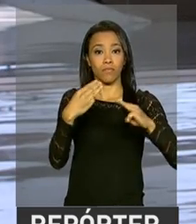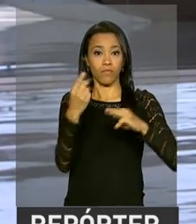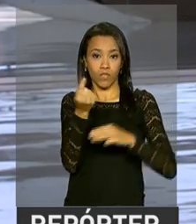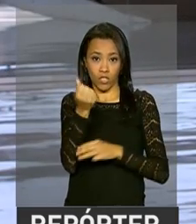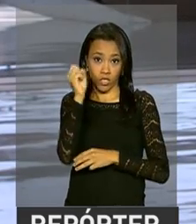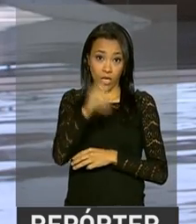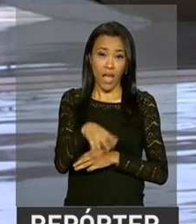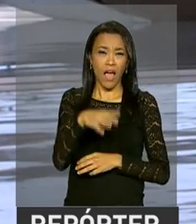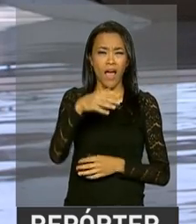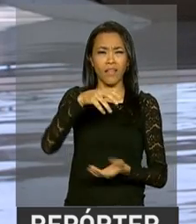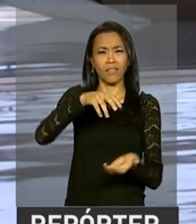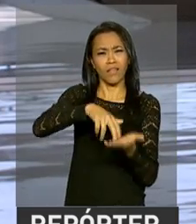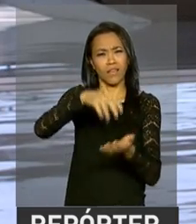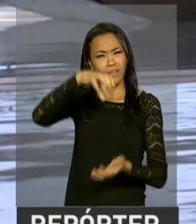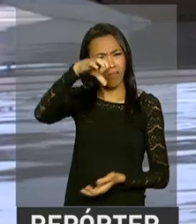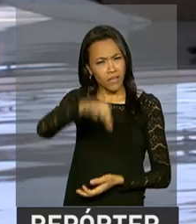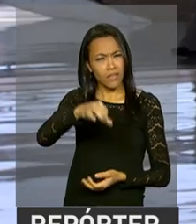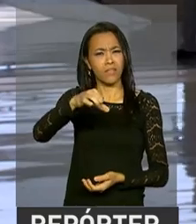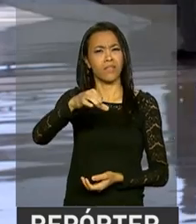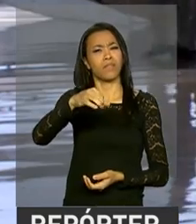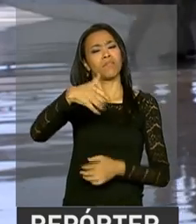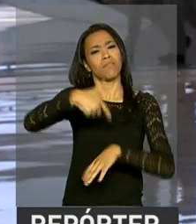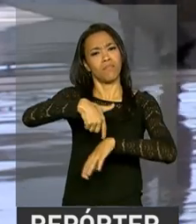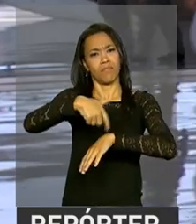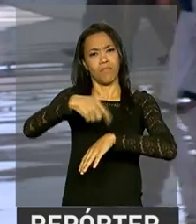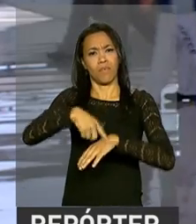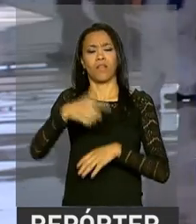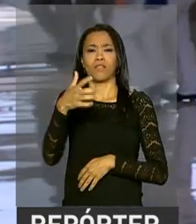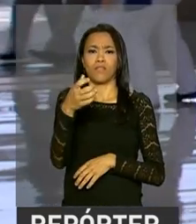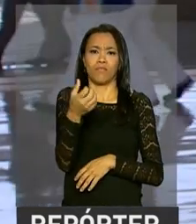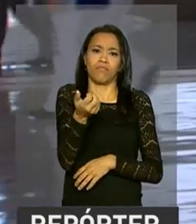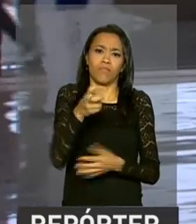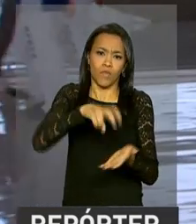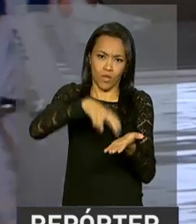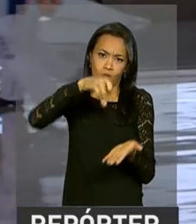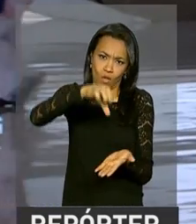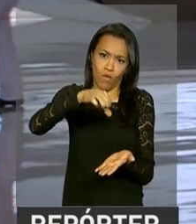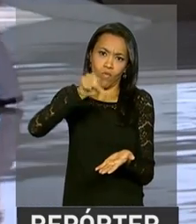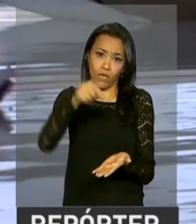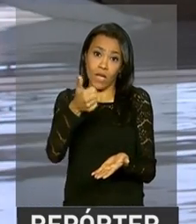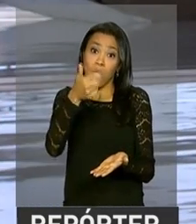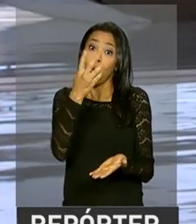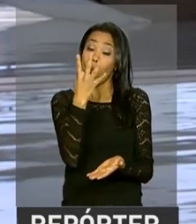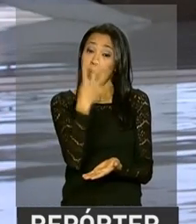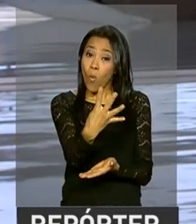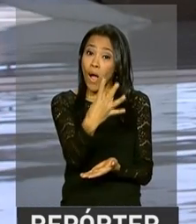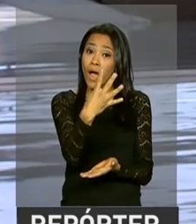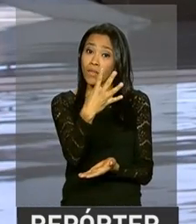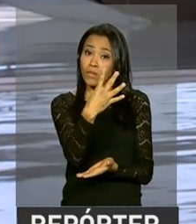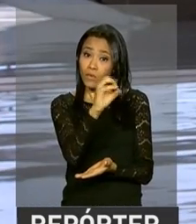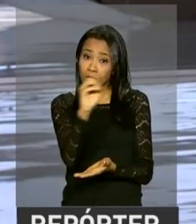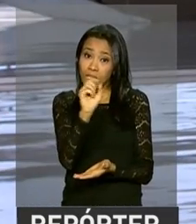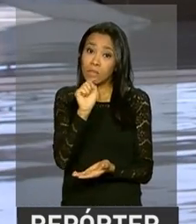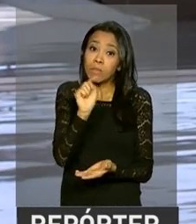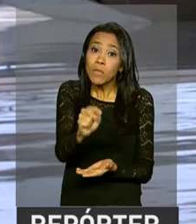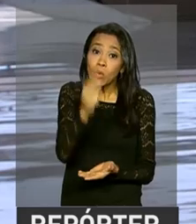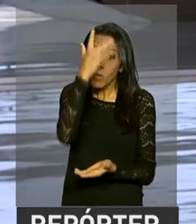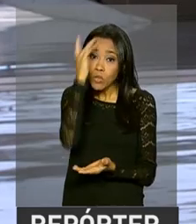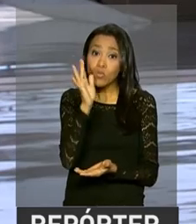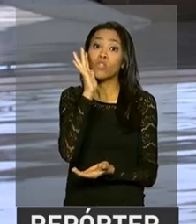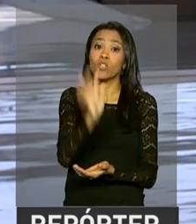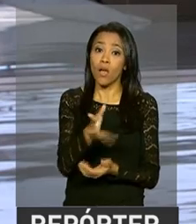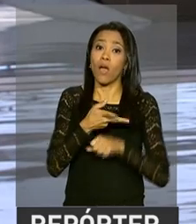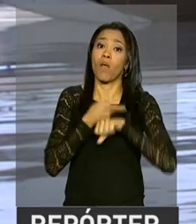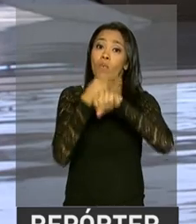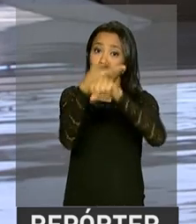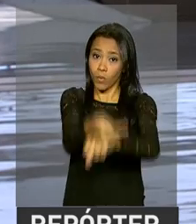15 para as 9 da manhã desta sexta-feira, cerca de 400 mil pessoas já haviam feito o saque nas